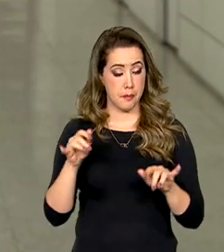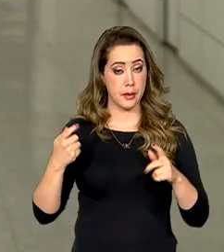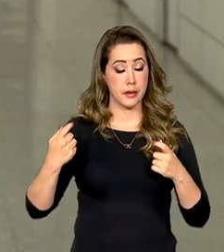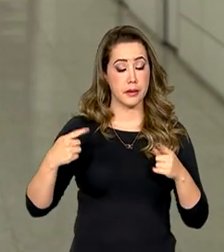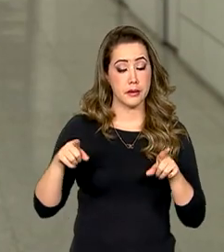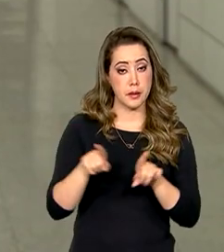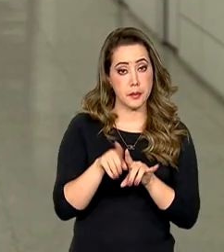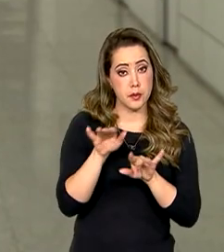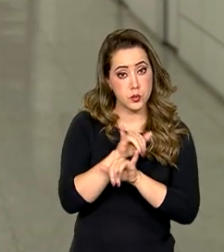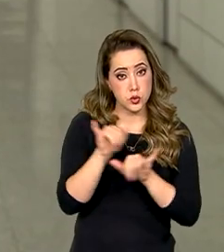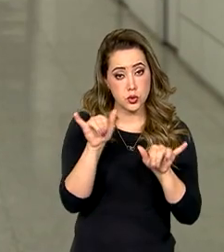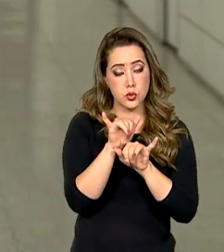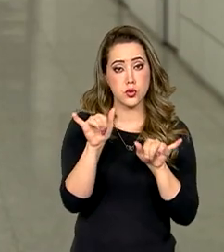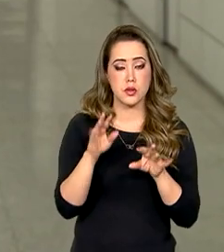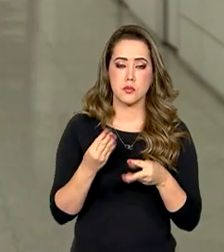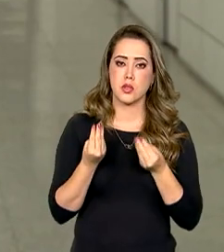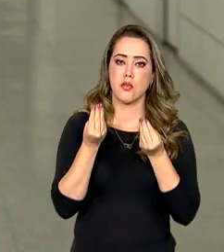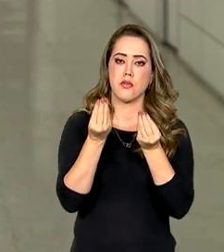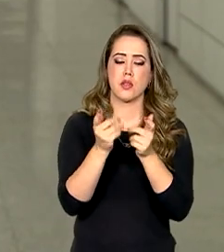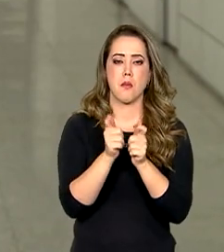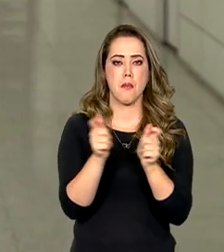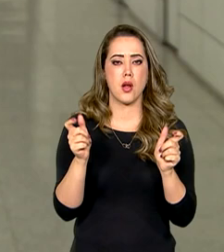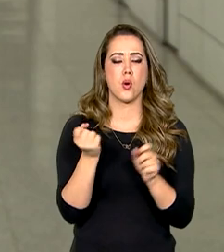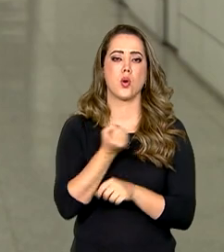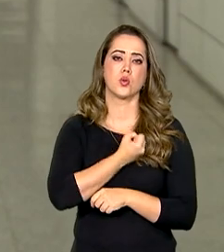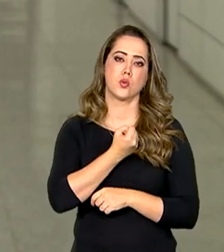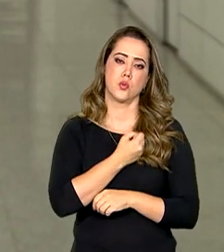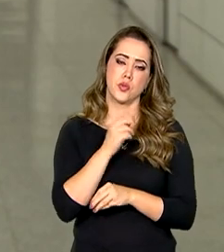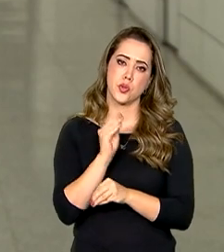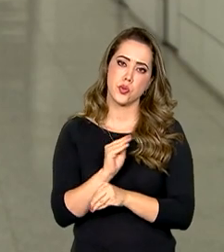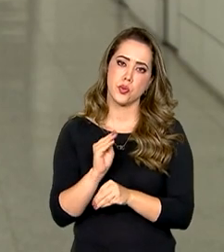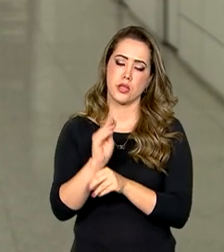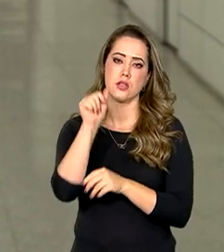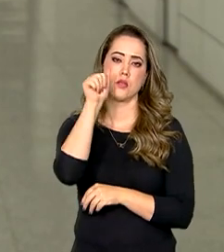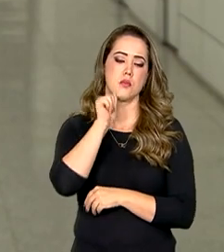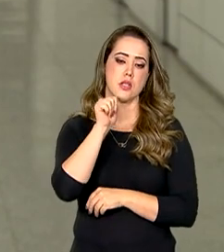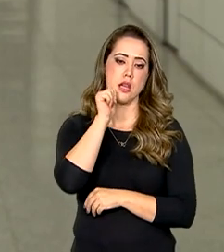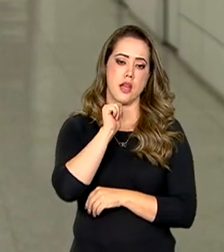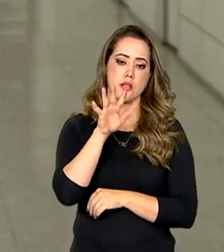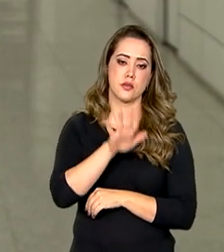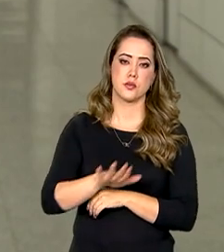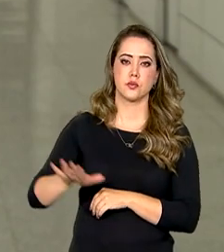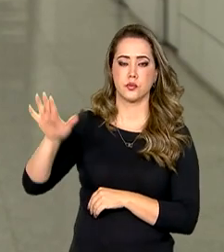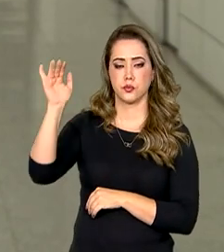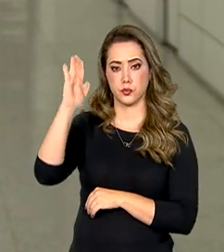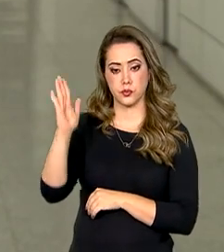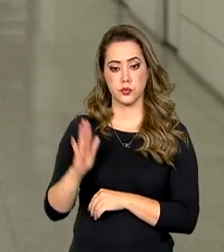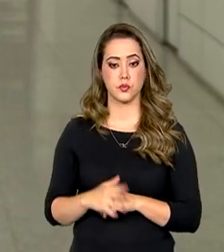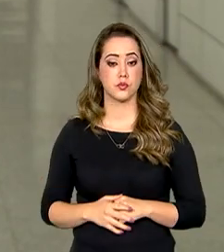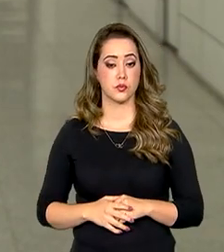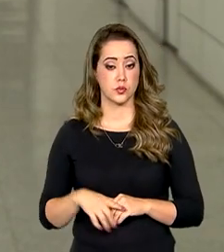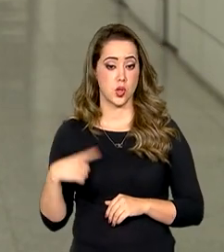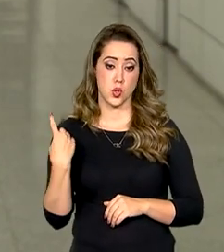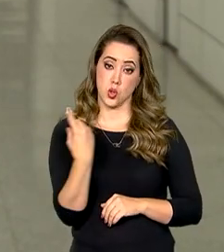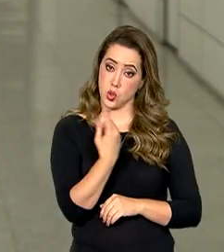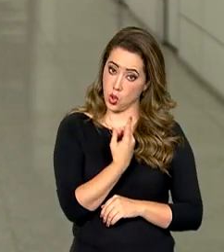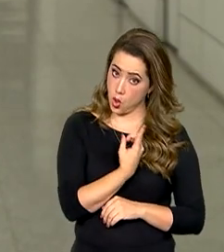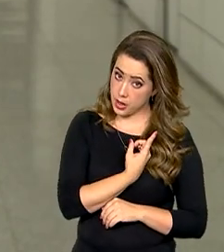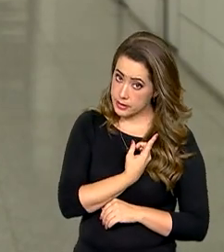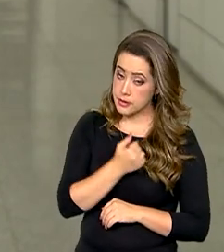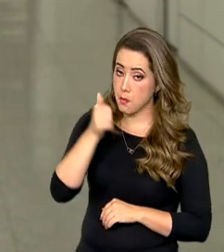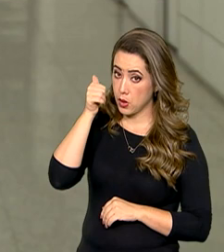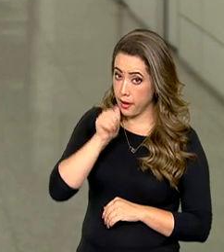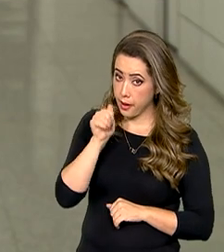ainda mutirões para garantir um maior número de atendimentos a mulheres em todo o país. E nós,